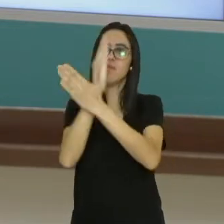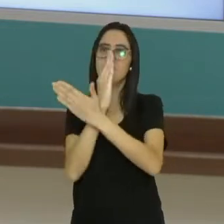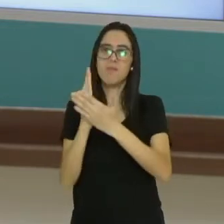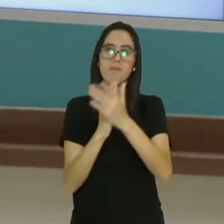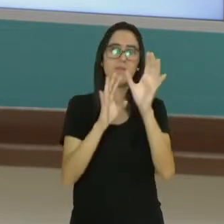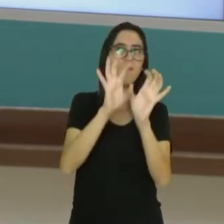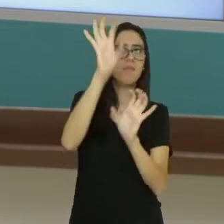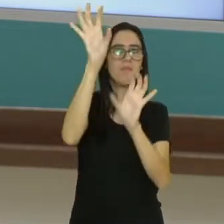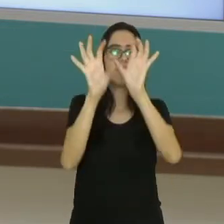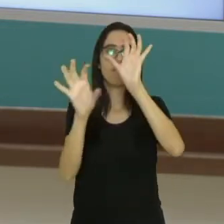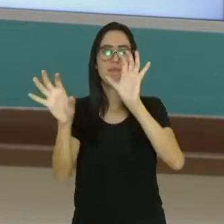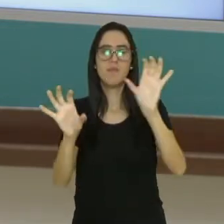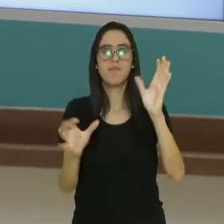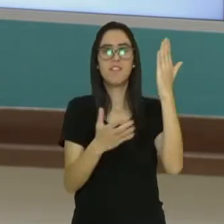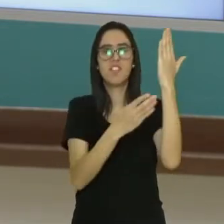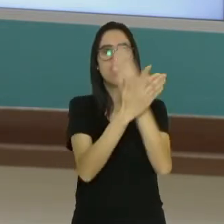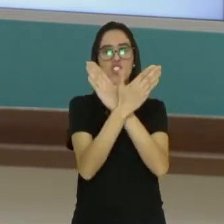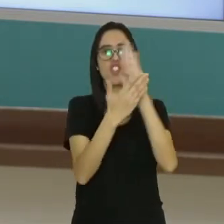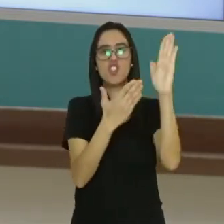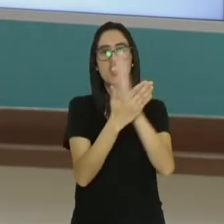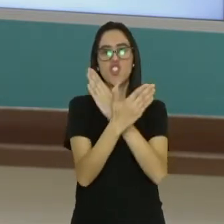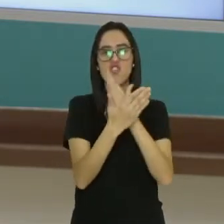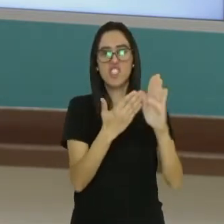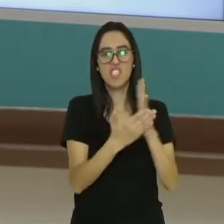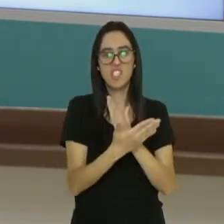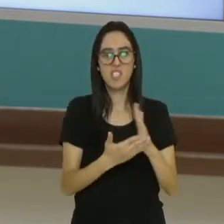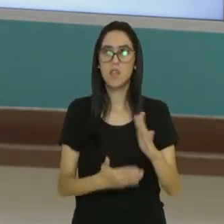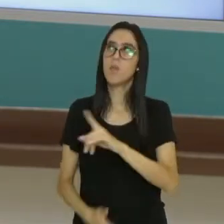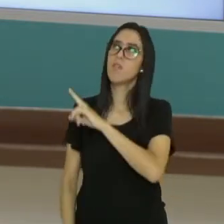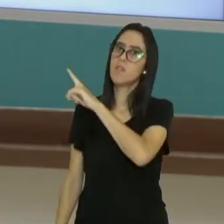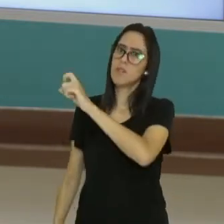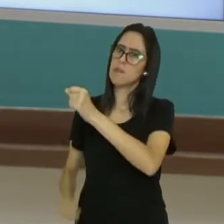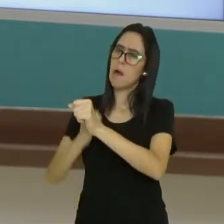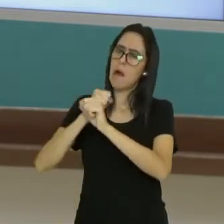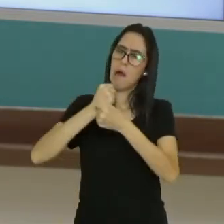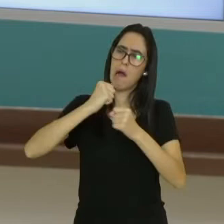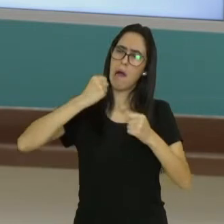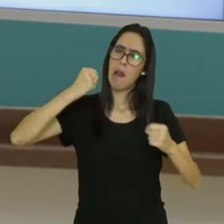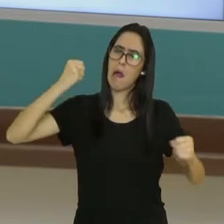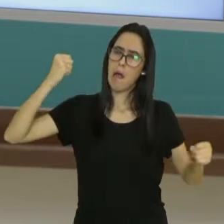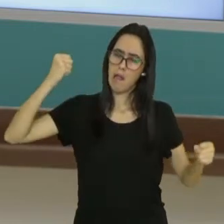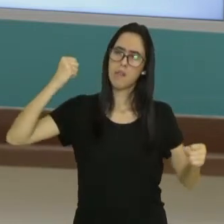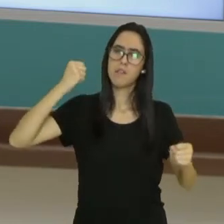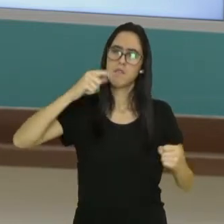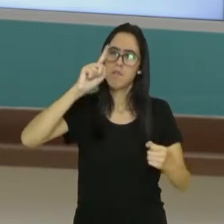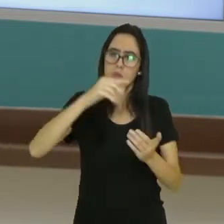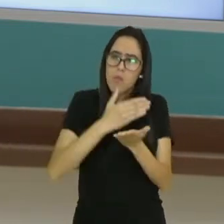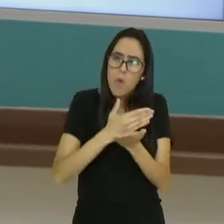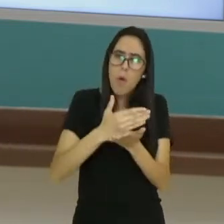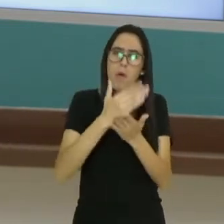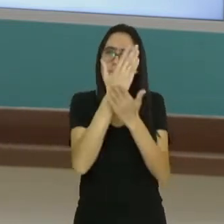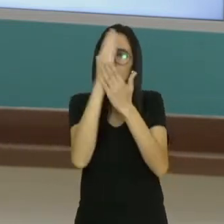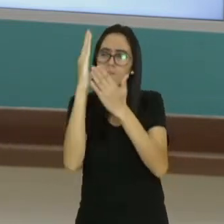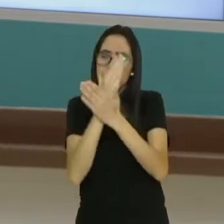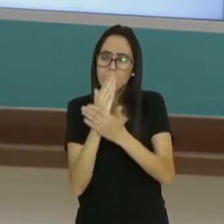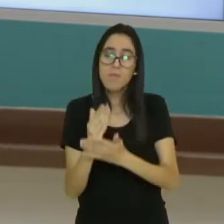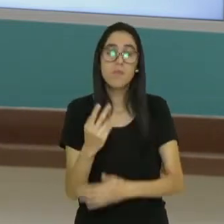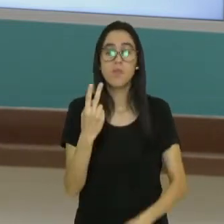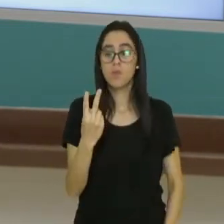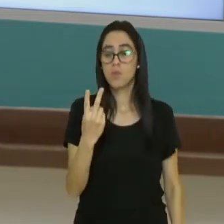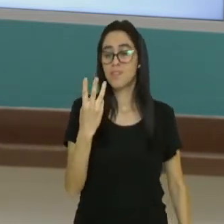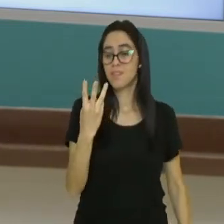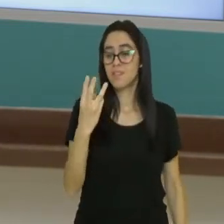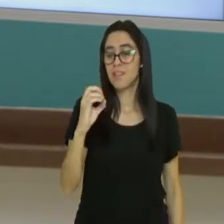a divisão desse grande continente. Ele começa a se dividir há